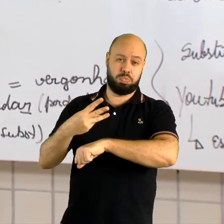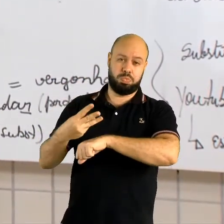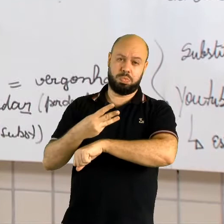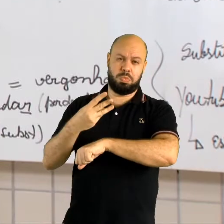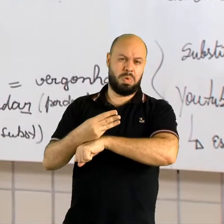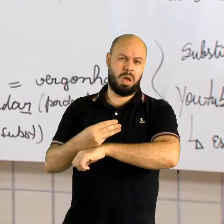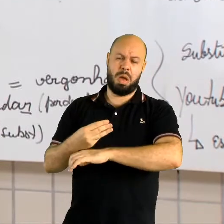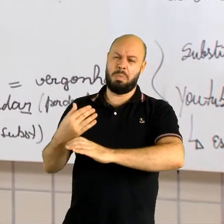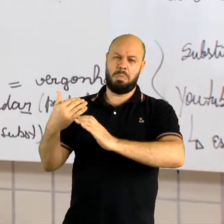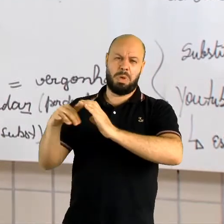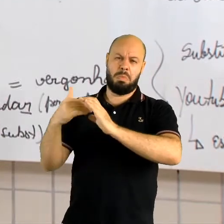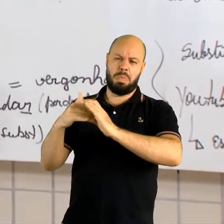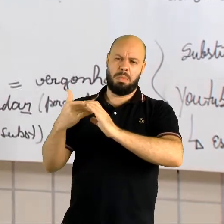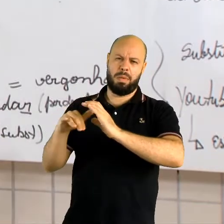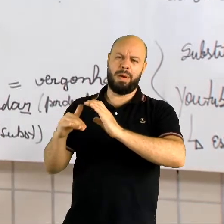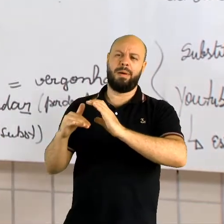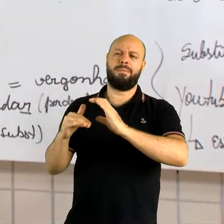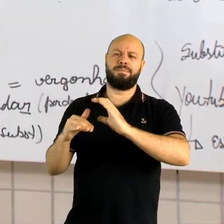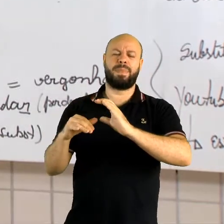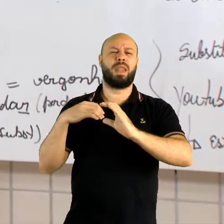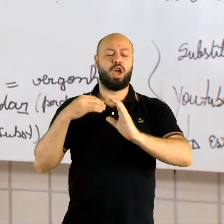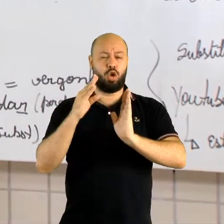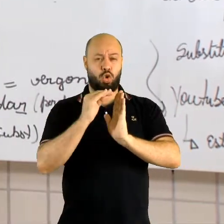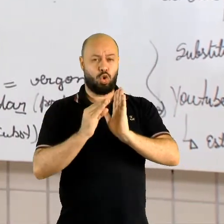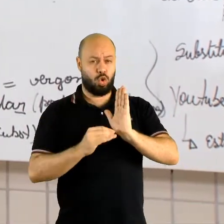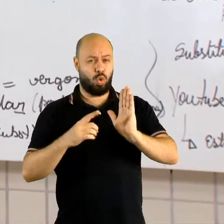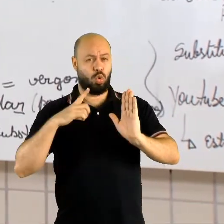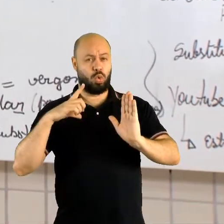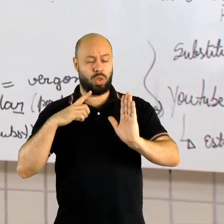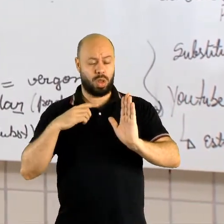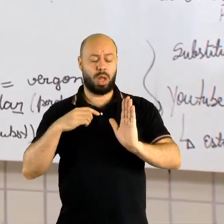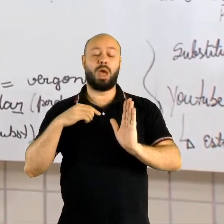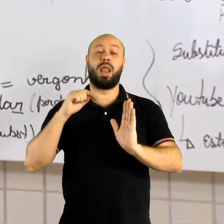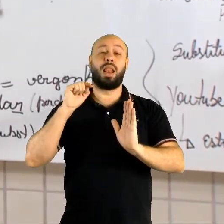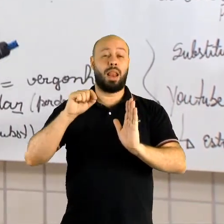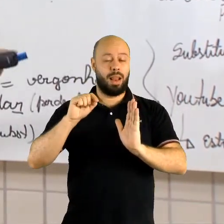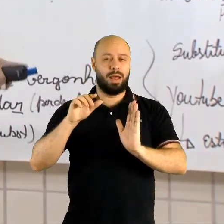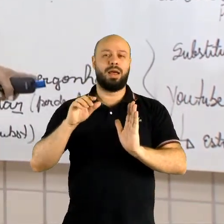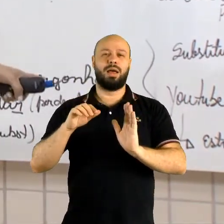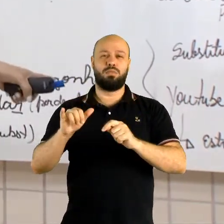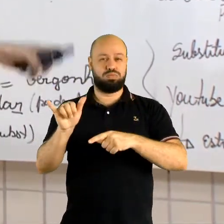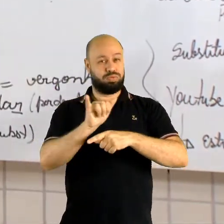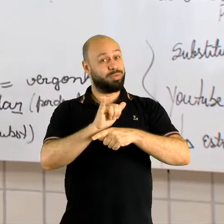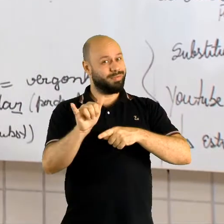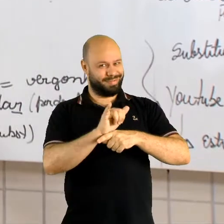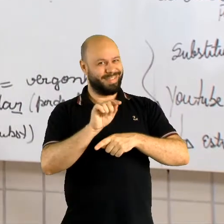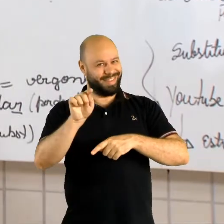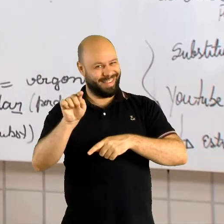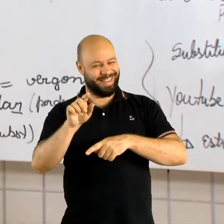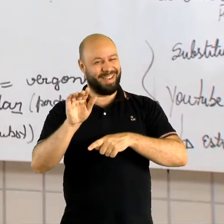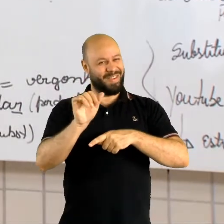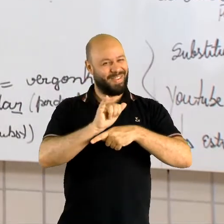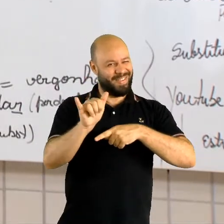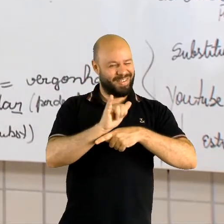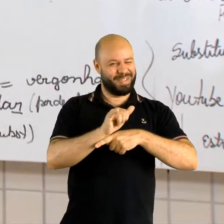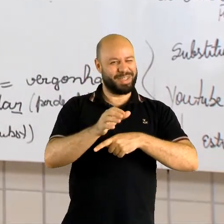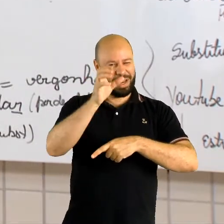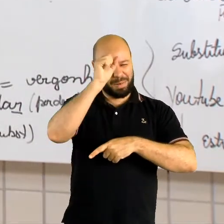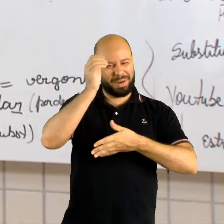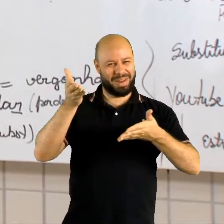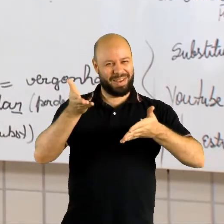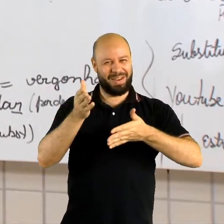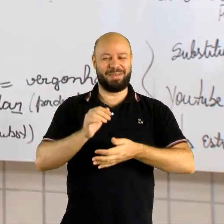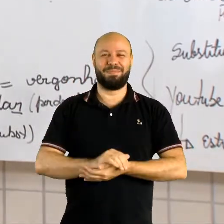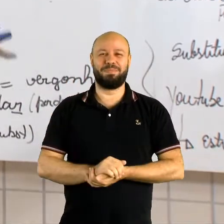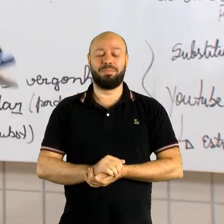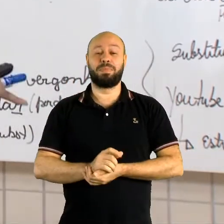WhatsApp, e-mail, tá bom? Todo esse conteúdo também vai estar no nosso canal do YouTube, que nós aprendemos aqui, que é uma